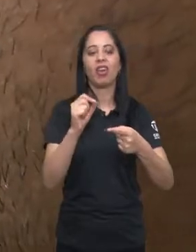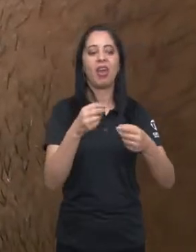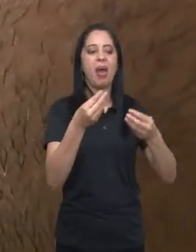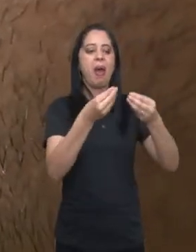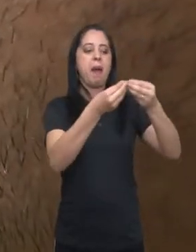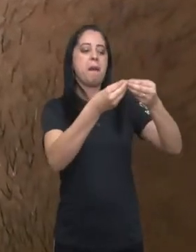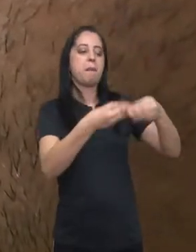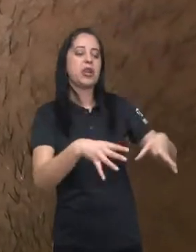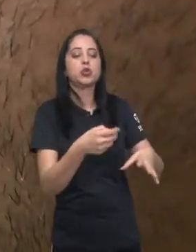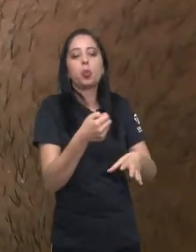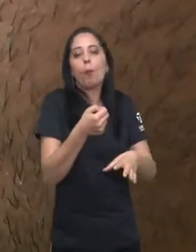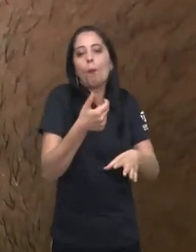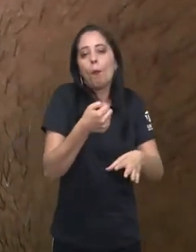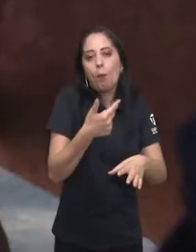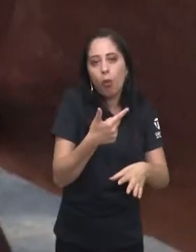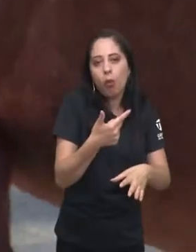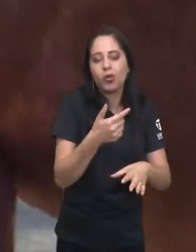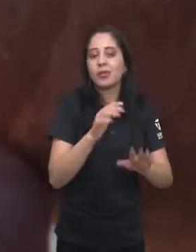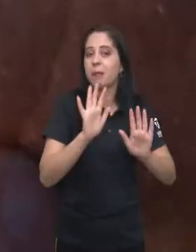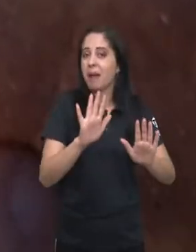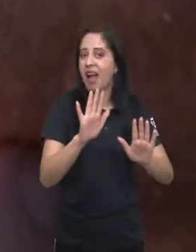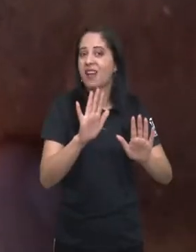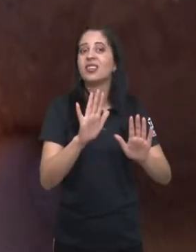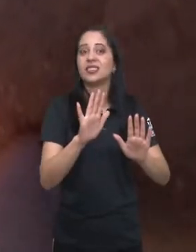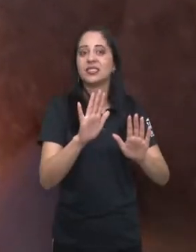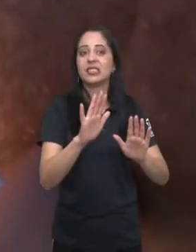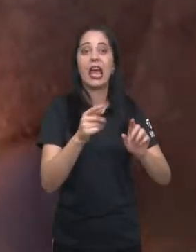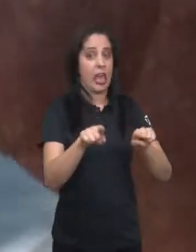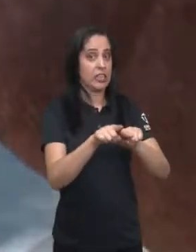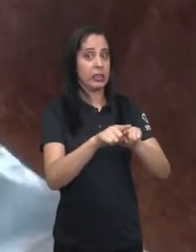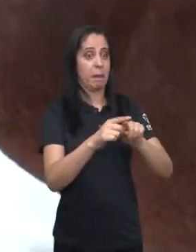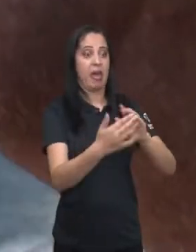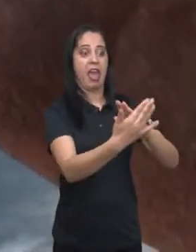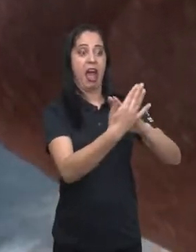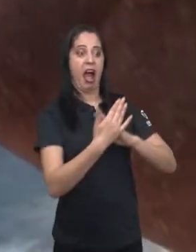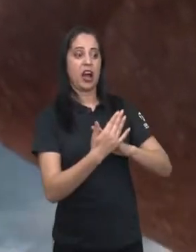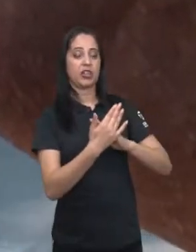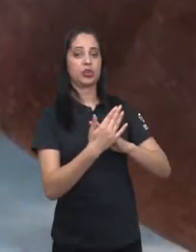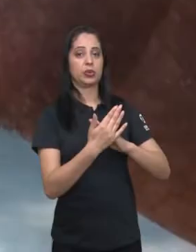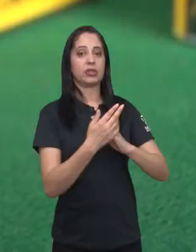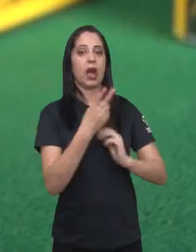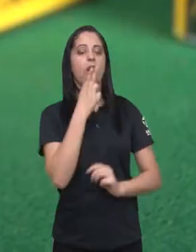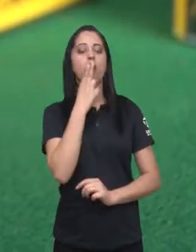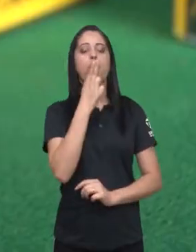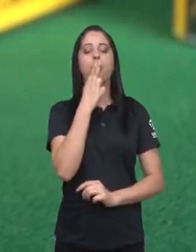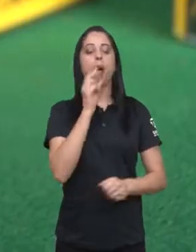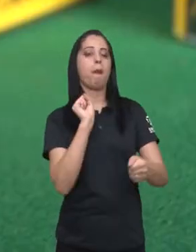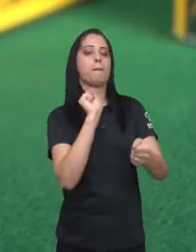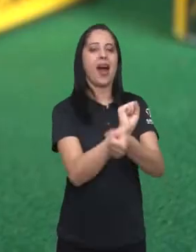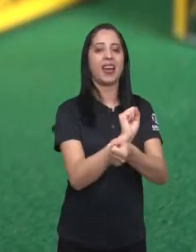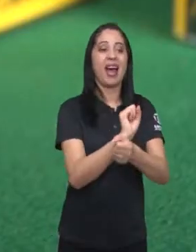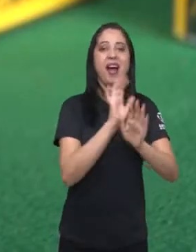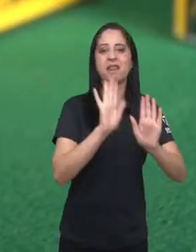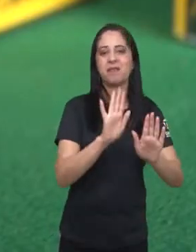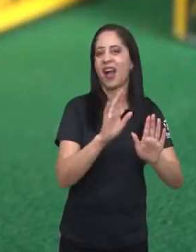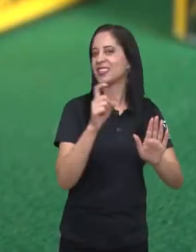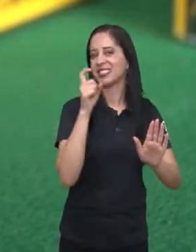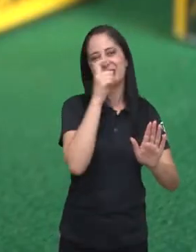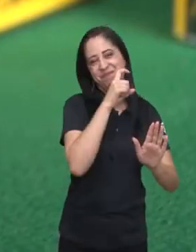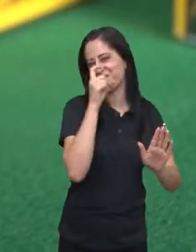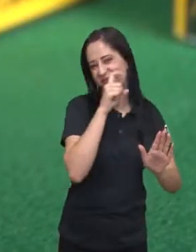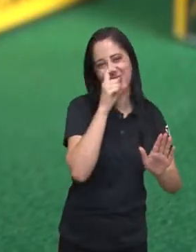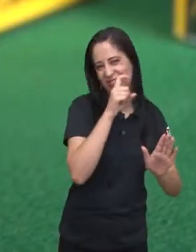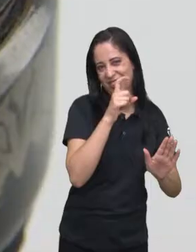menos nocivos que o cigarro convencional o que até mesmo ajudaria a parar com hábito de fumar o que segundo alguns médicos